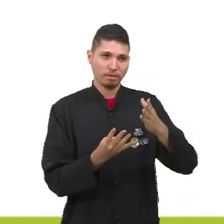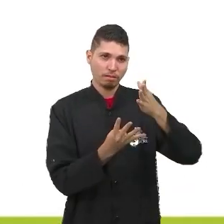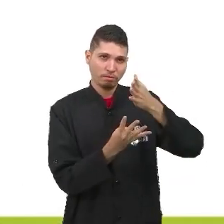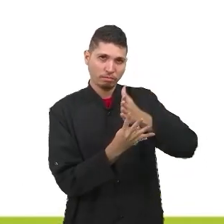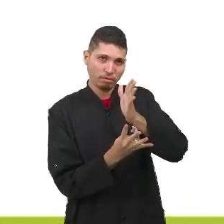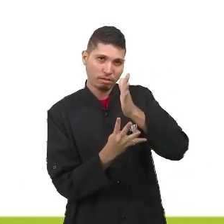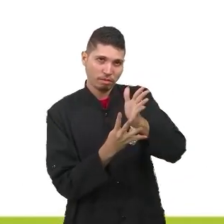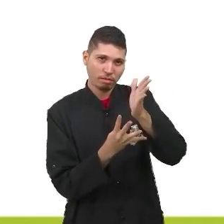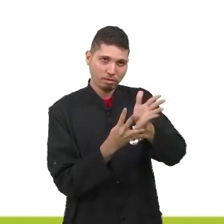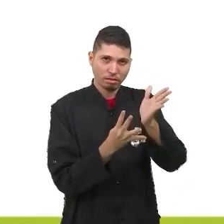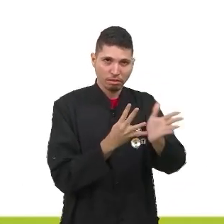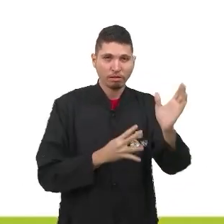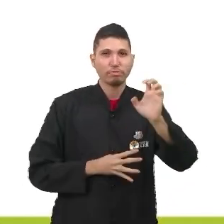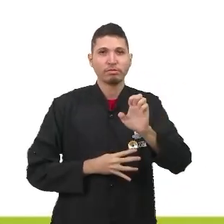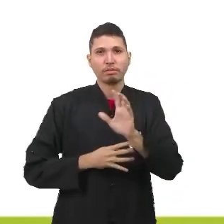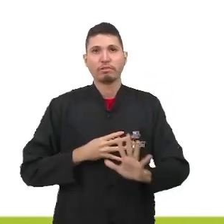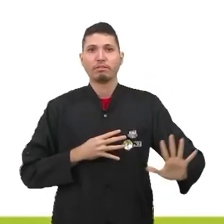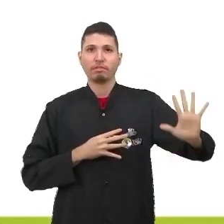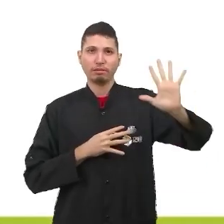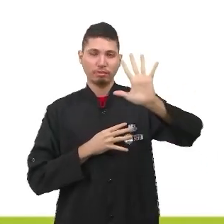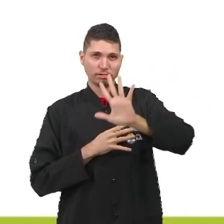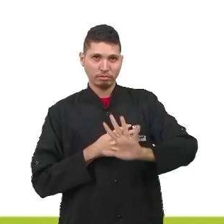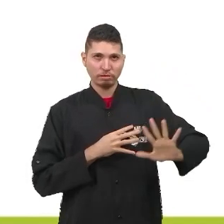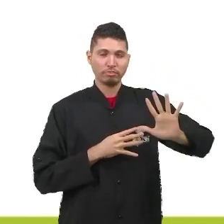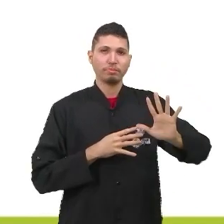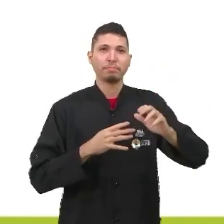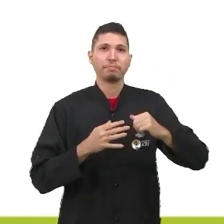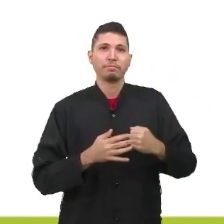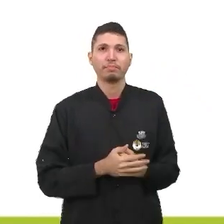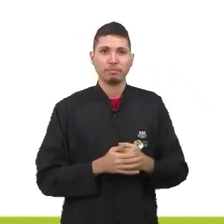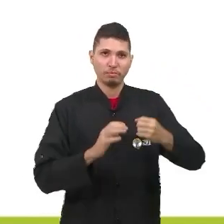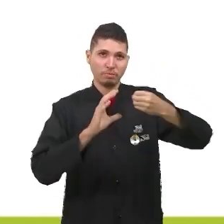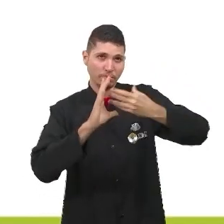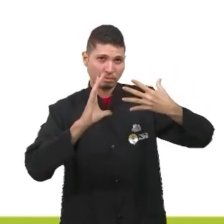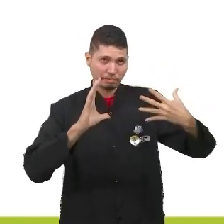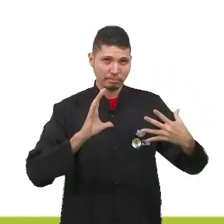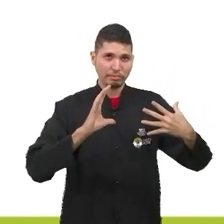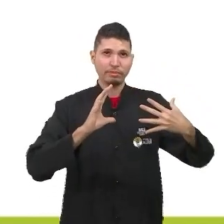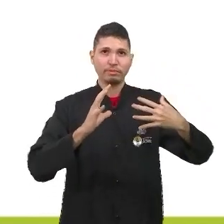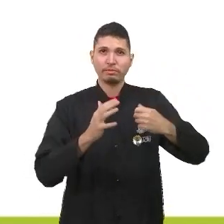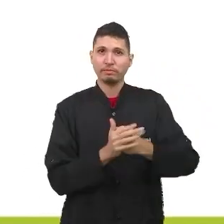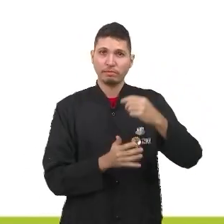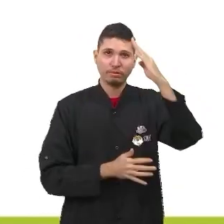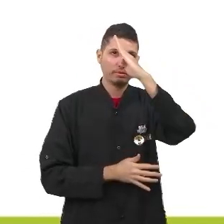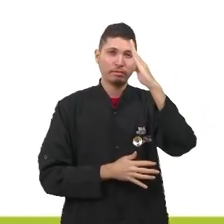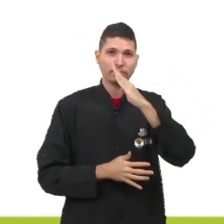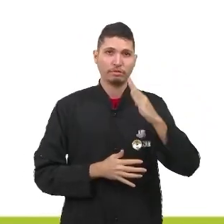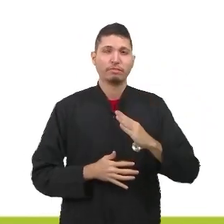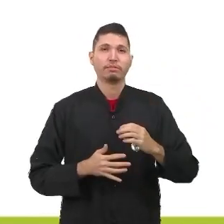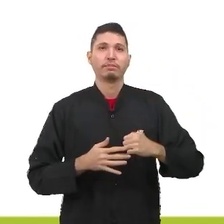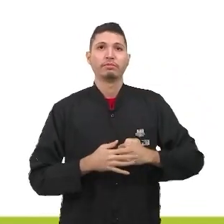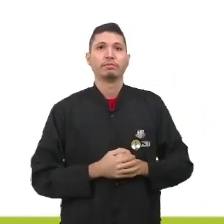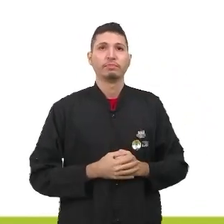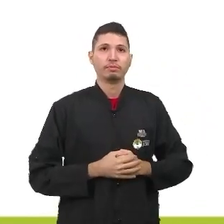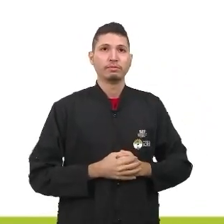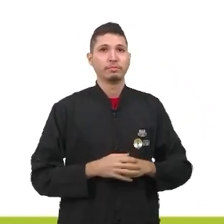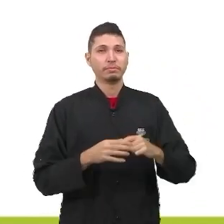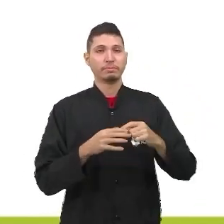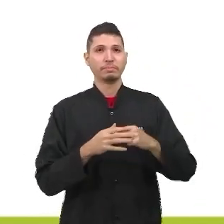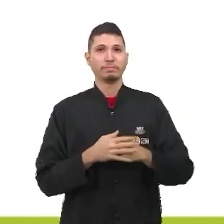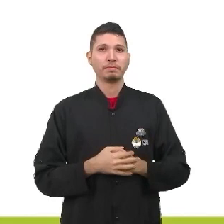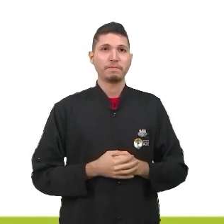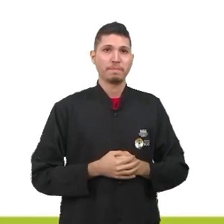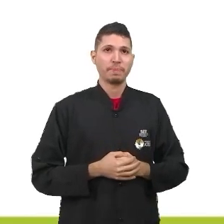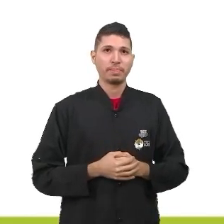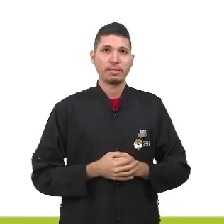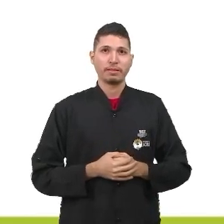claro que ela vem com uma nova roupagem, né, com características brasileiras. Mas nós não podemos deixar